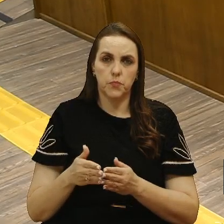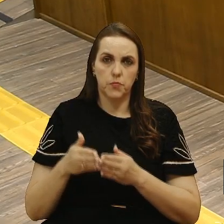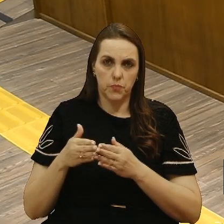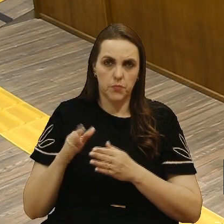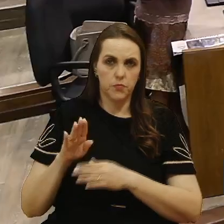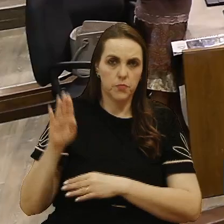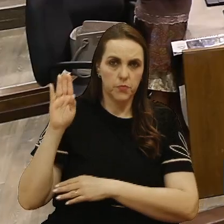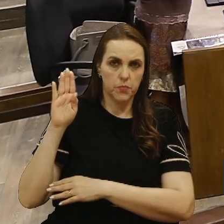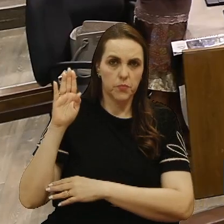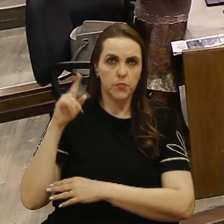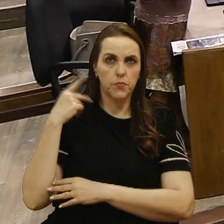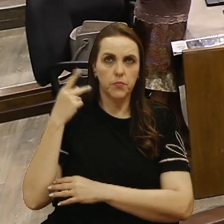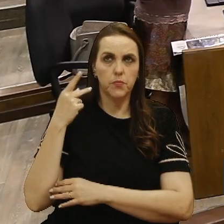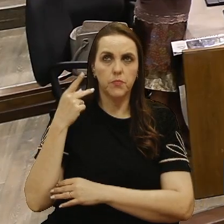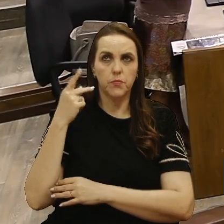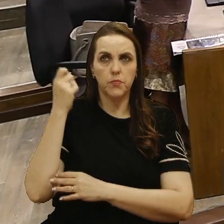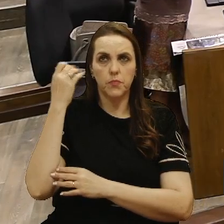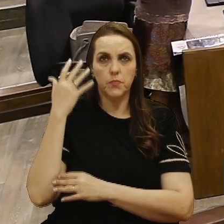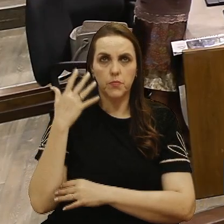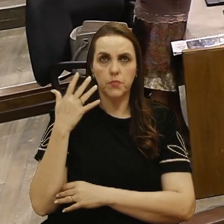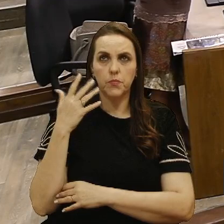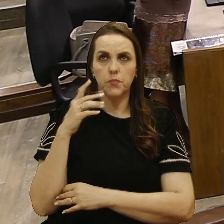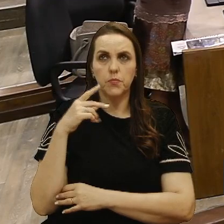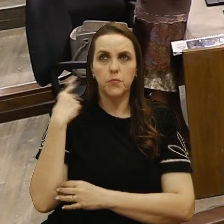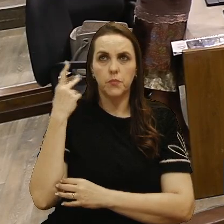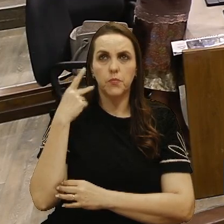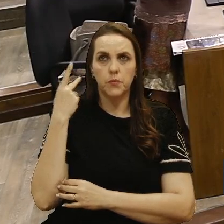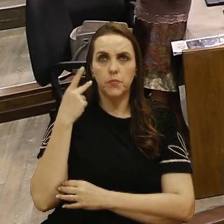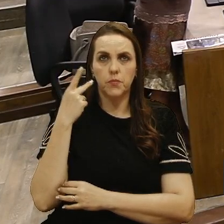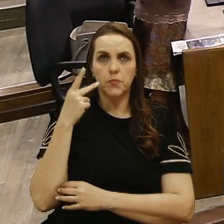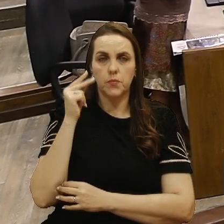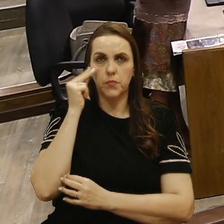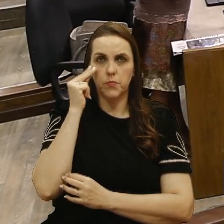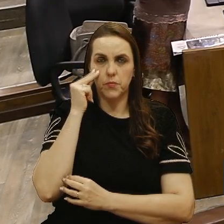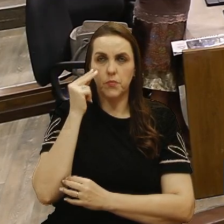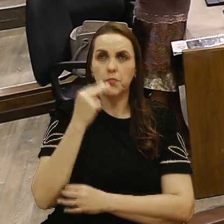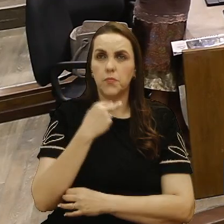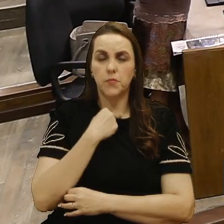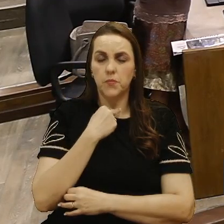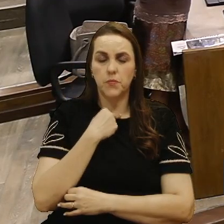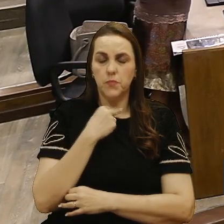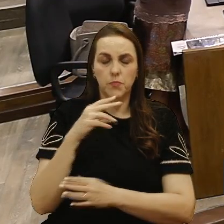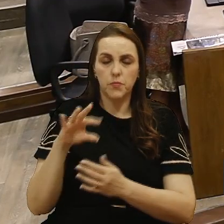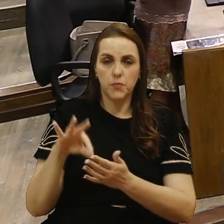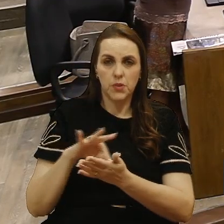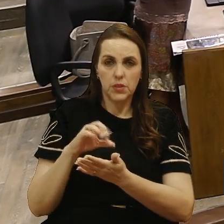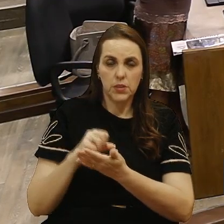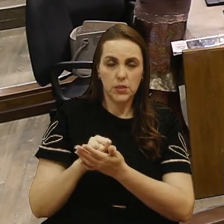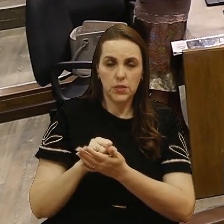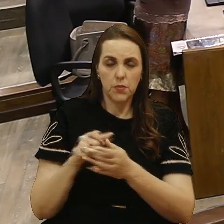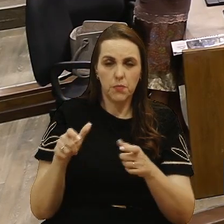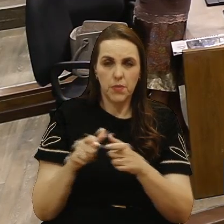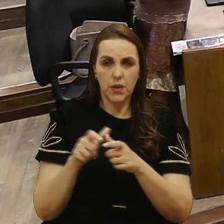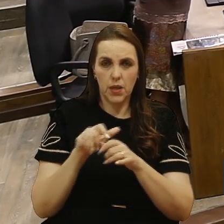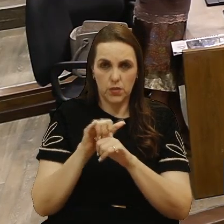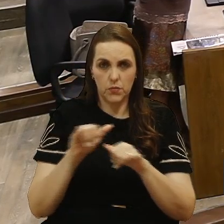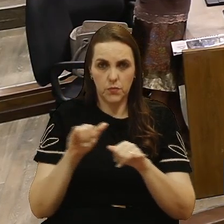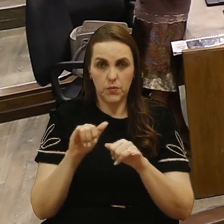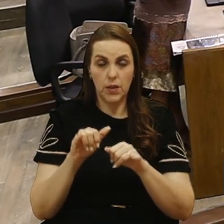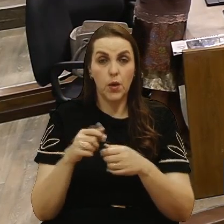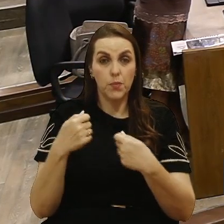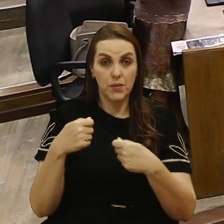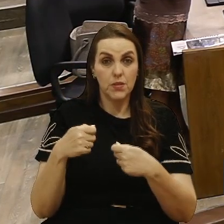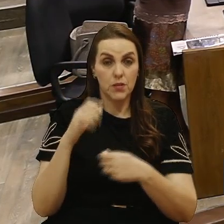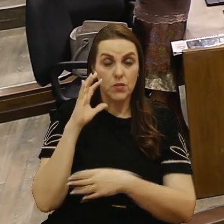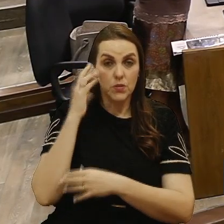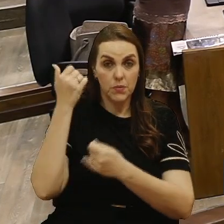Vereador Cláudio Libardi, não deu tempo de eu me inscrever no pequeno expediente, mas não tinha como eu não reverberar uma situação que aconteceu